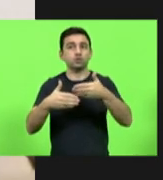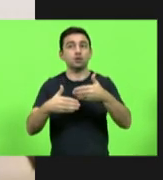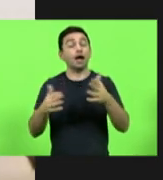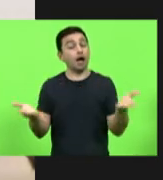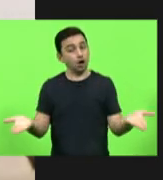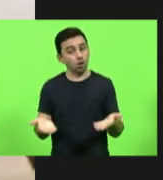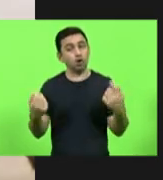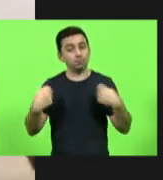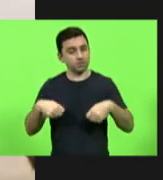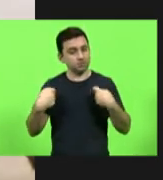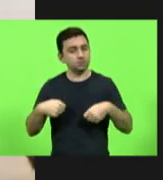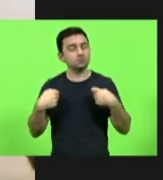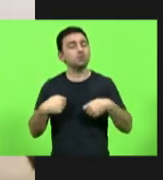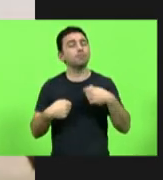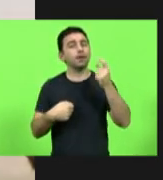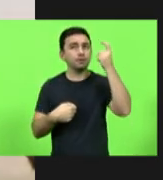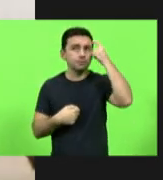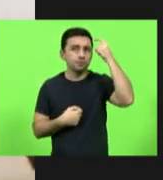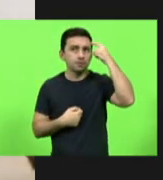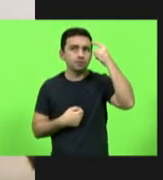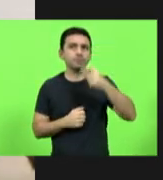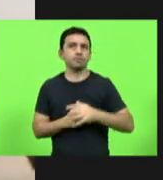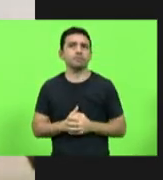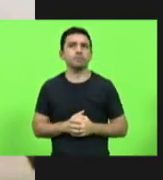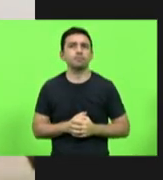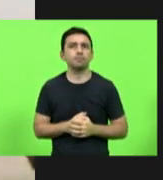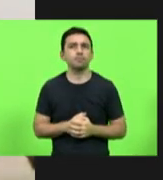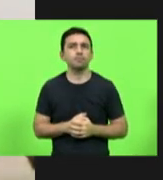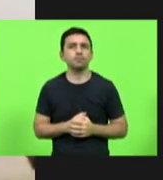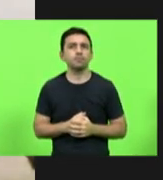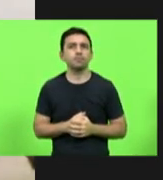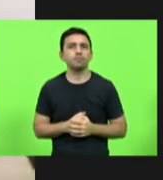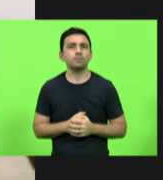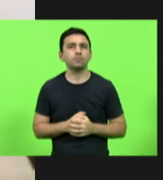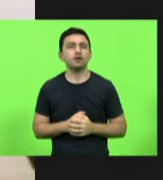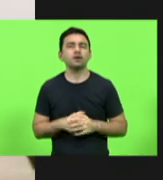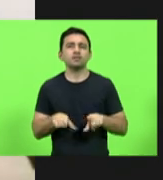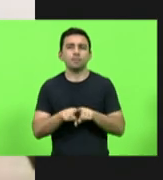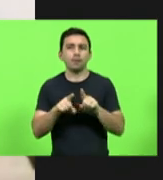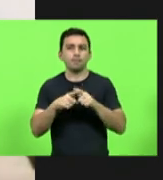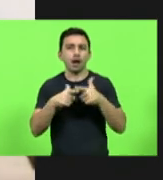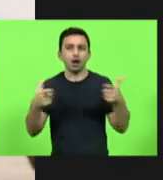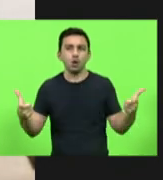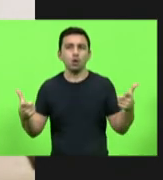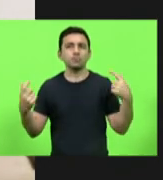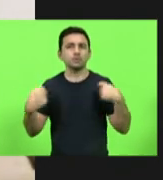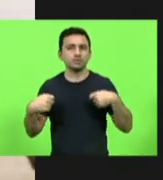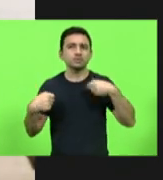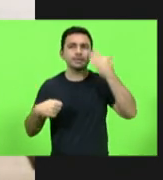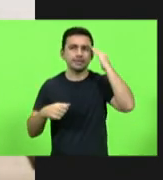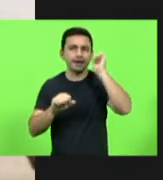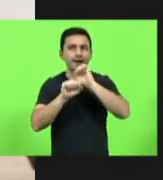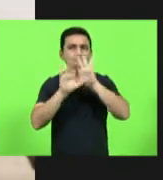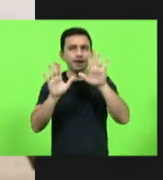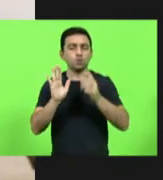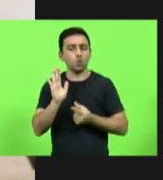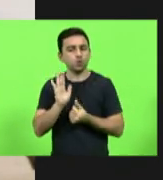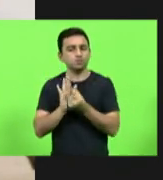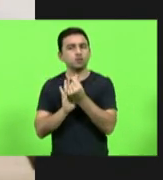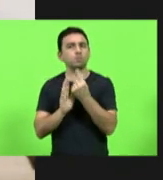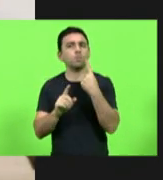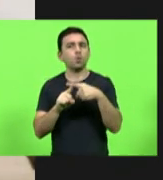ser considerada. Só que, no âmbito maior, tem que se considerar a questão orçamentária, sim, porque além